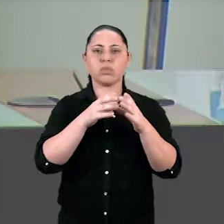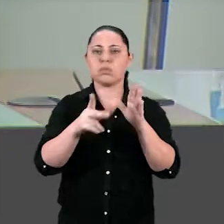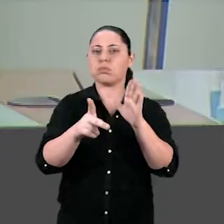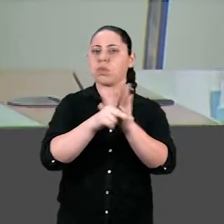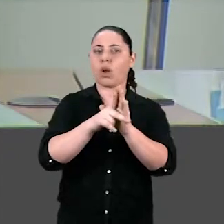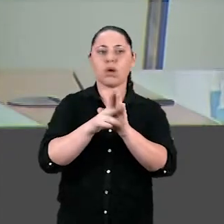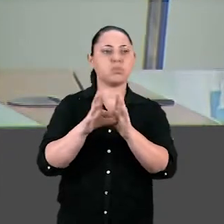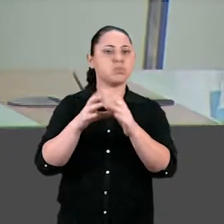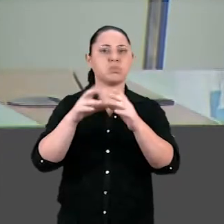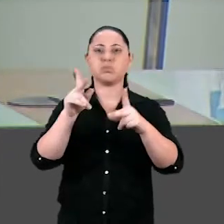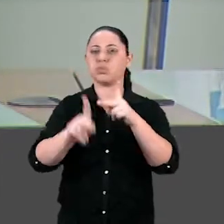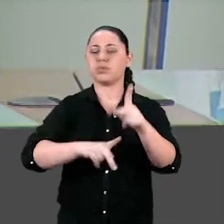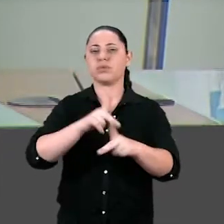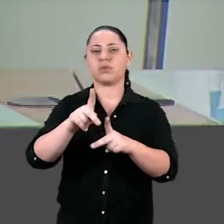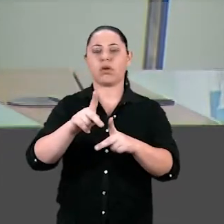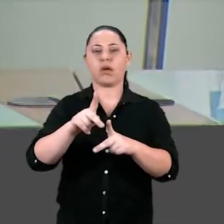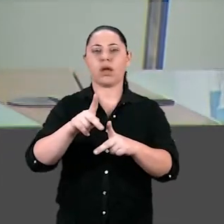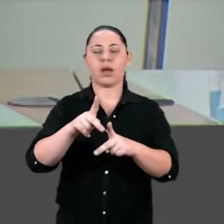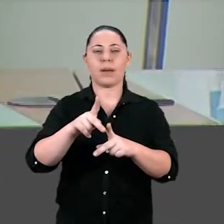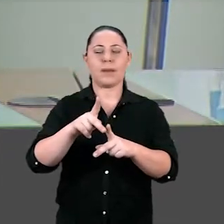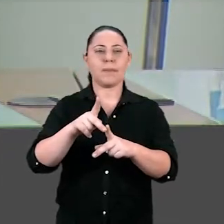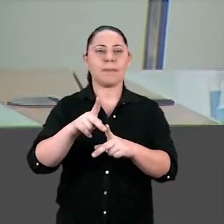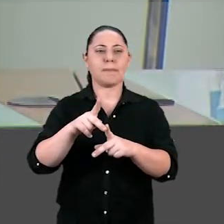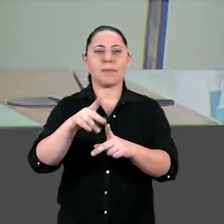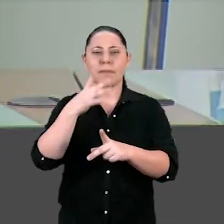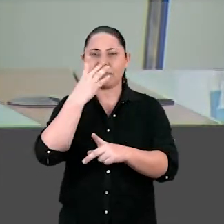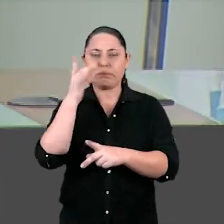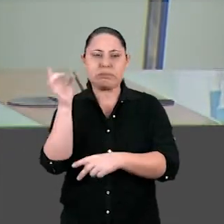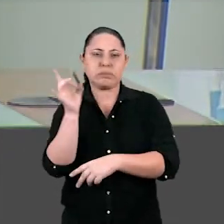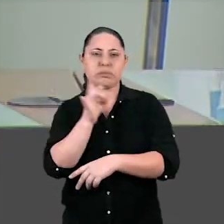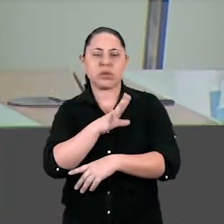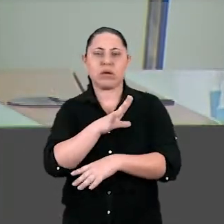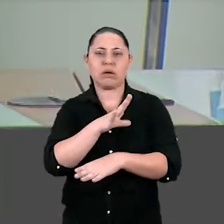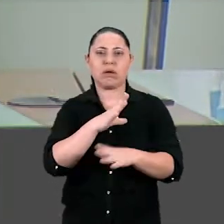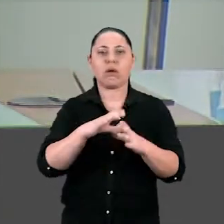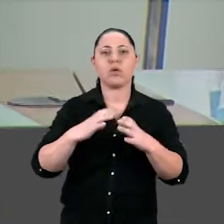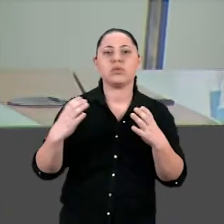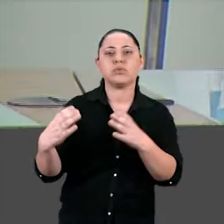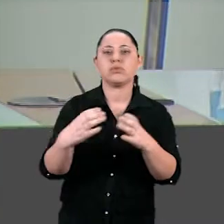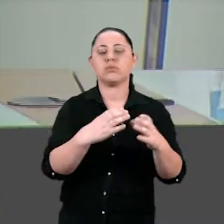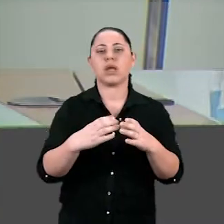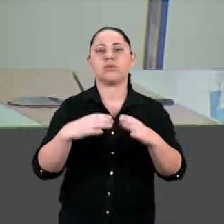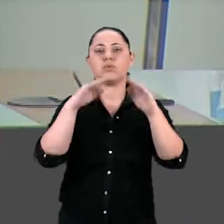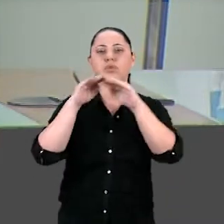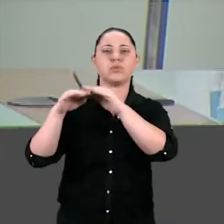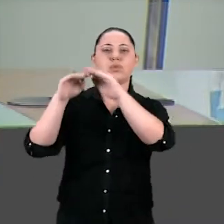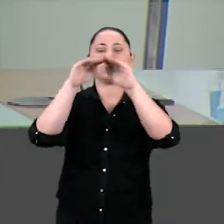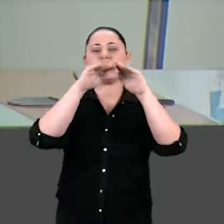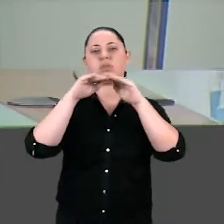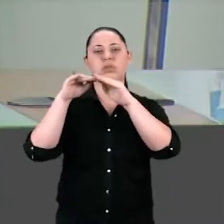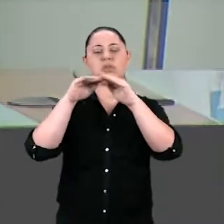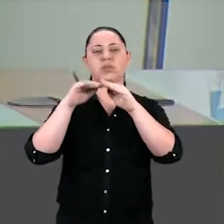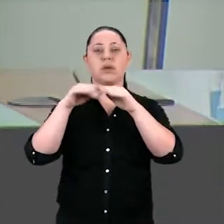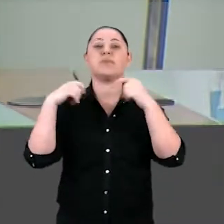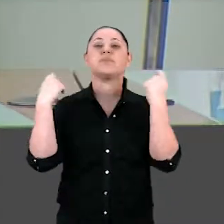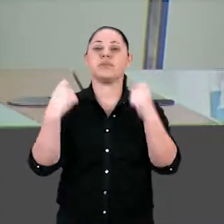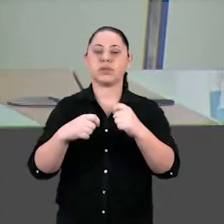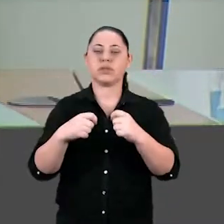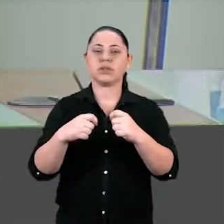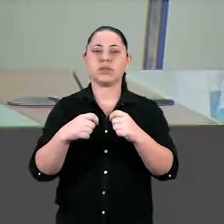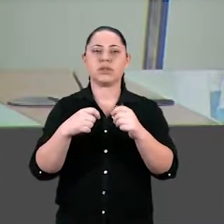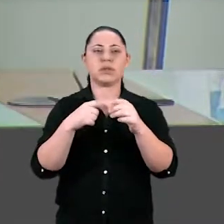impossível trabalhar reação, rejeição, direito penal, espaço, democracia e opção sem levar em consideração